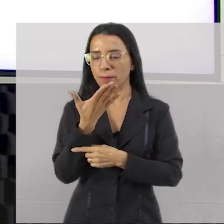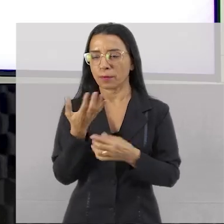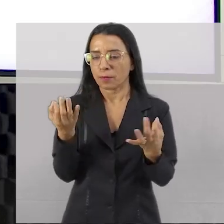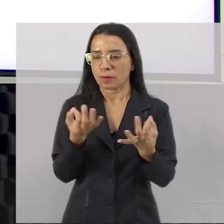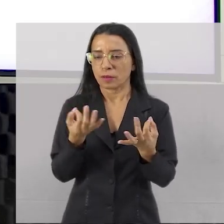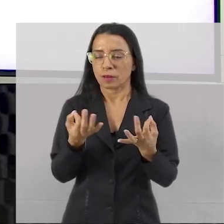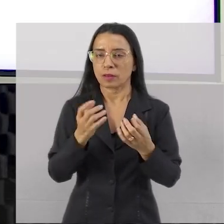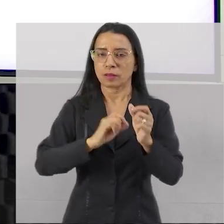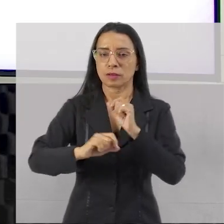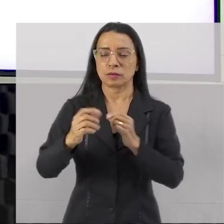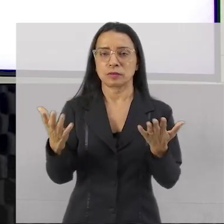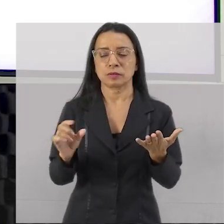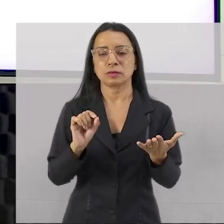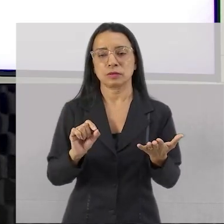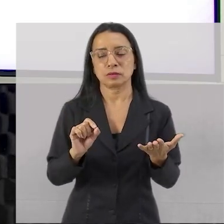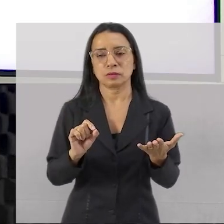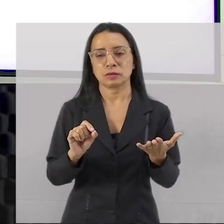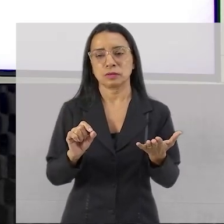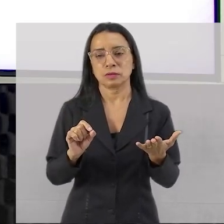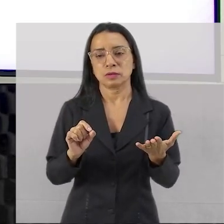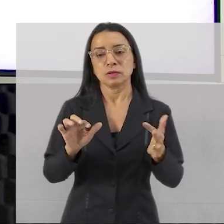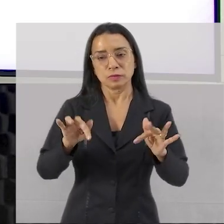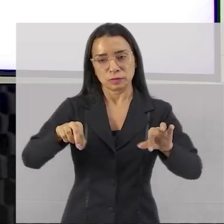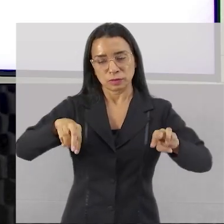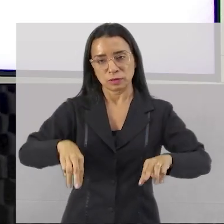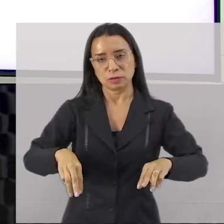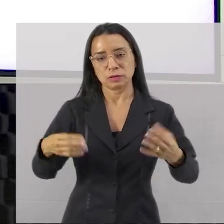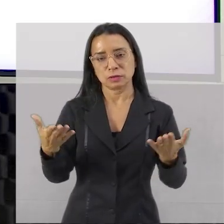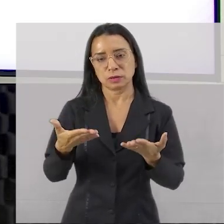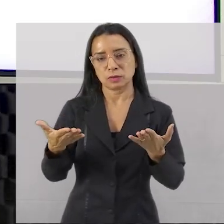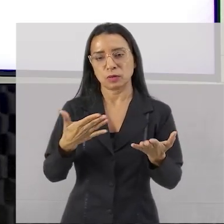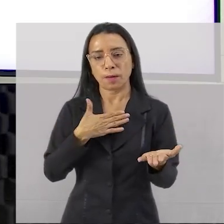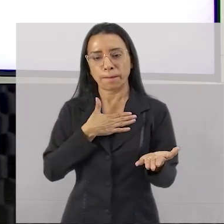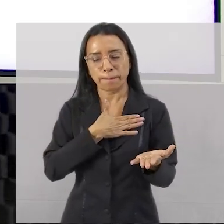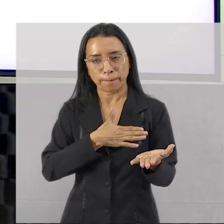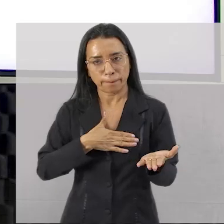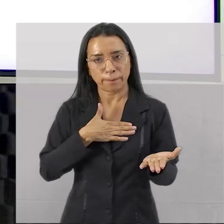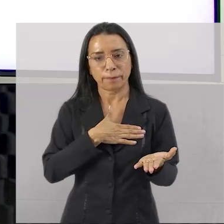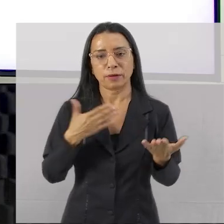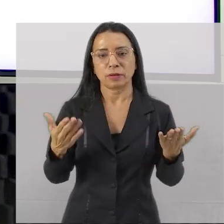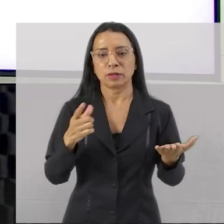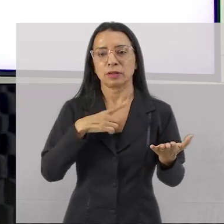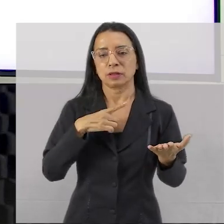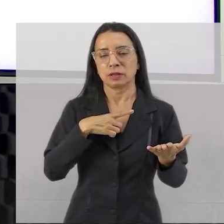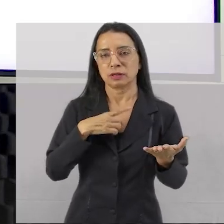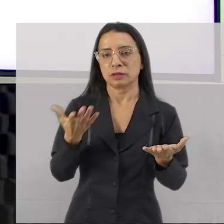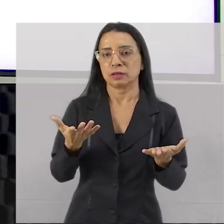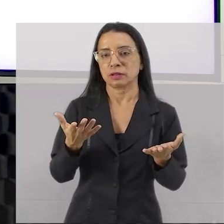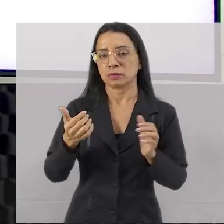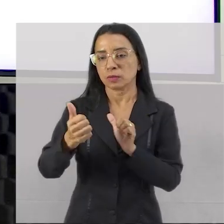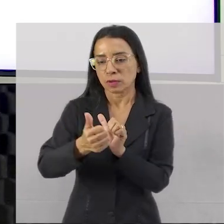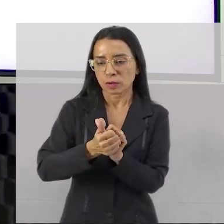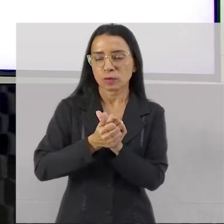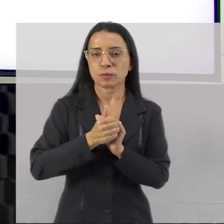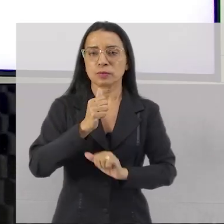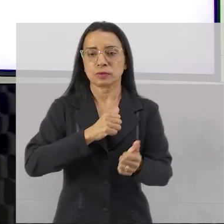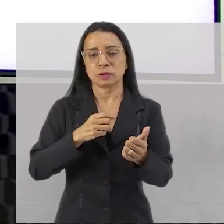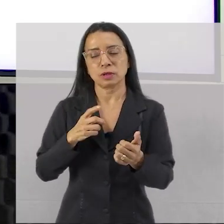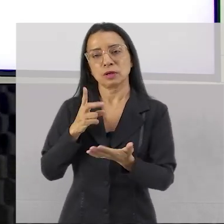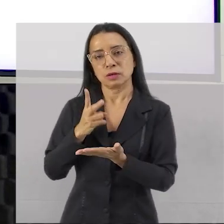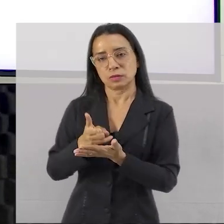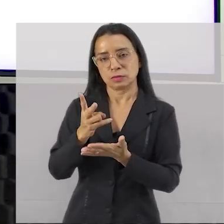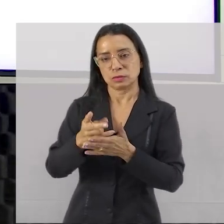mesmo? Galerinha, é isso aí, eu vou ficando por aqui, foi um prazerzaço ter a tua audiência, tá? Continua aqui na